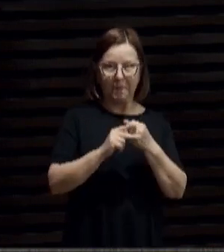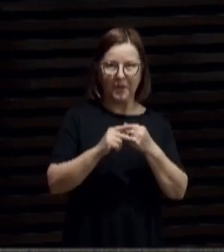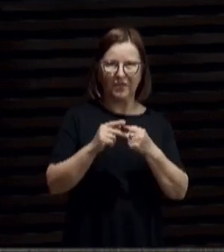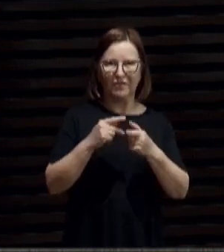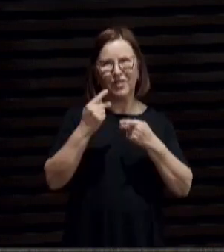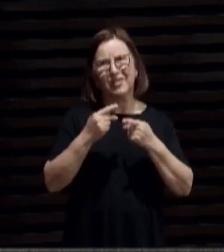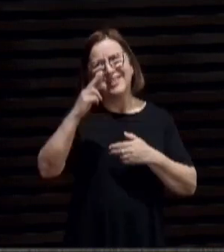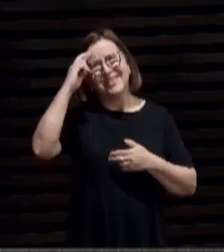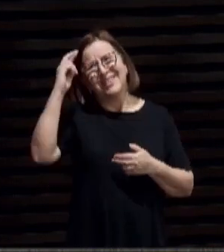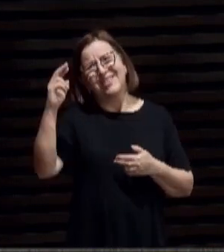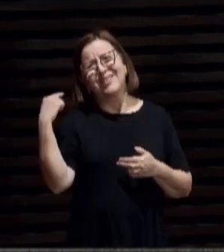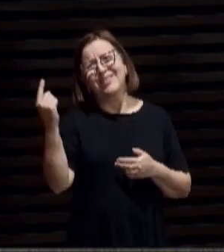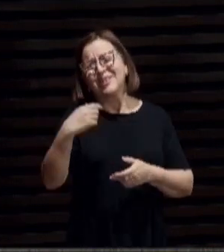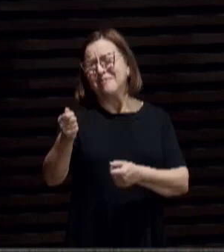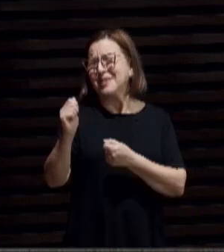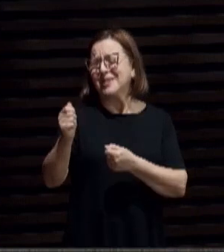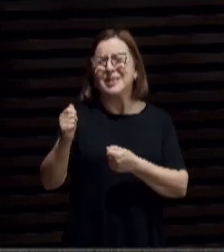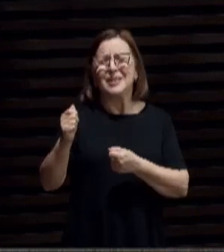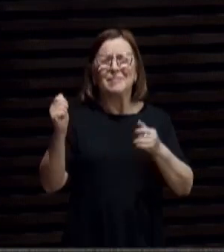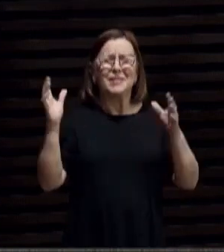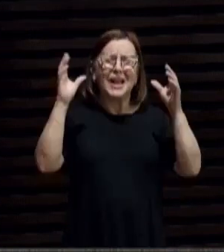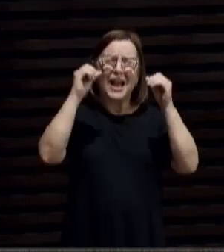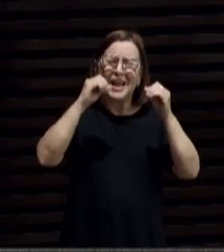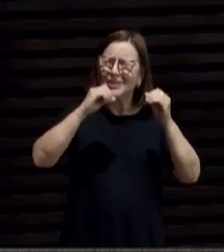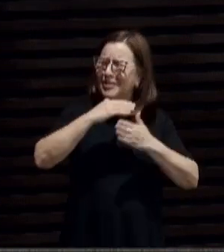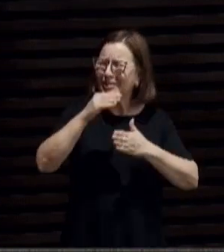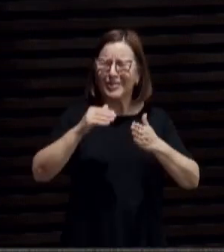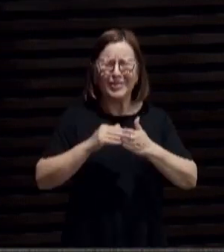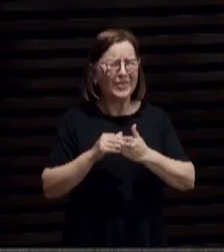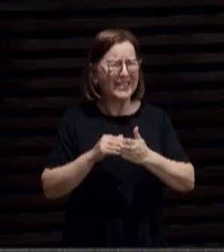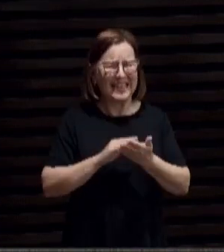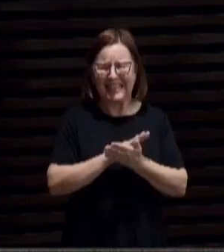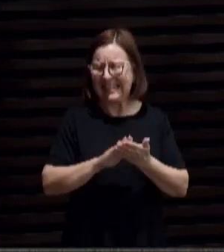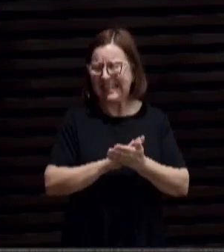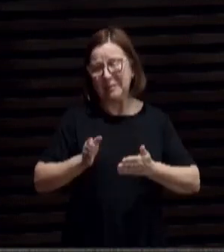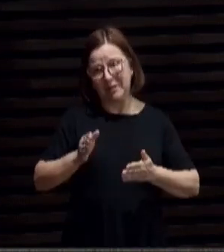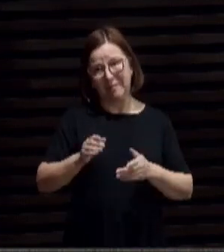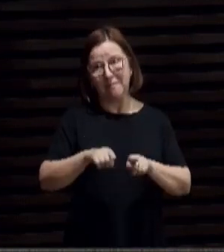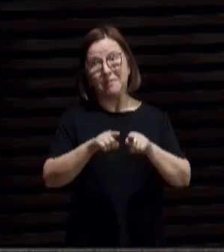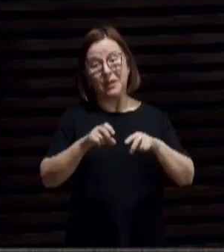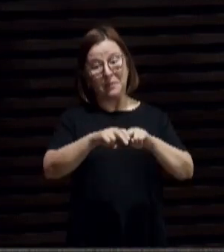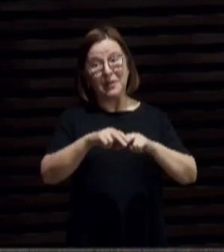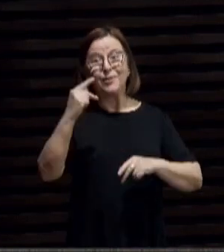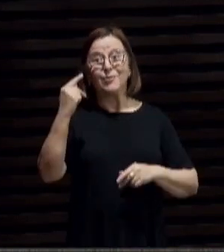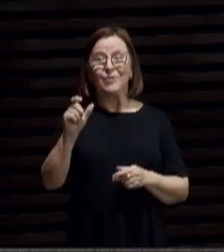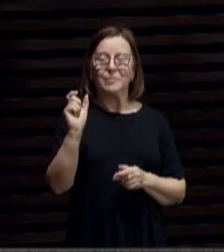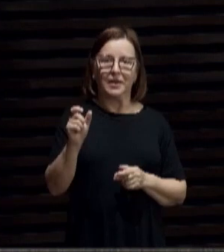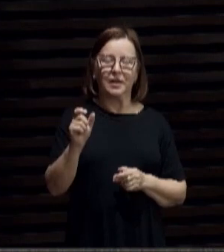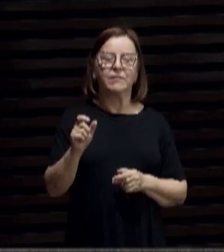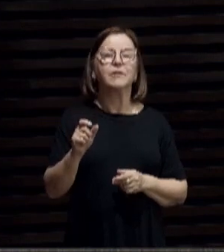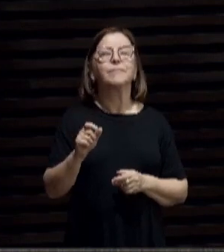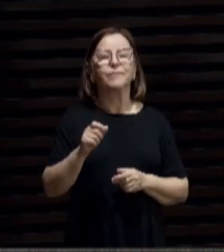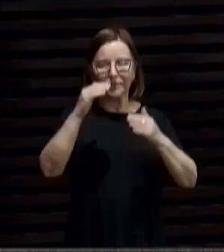nós pescamos a noite toda e não pegamos nada, mas sob a tua palavra nós lançaremos as